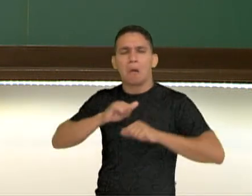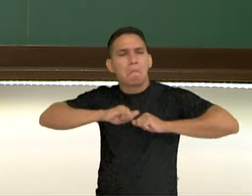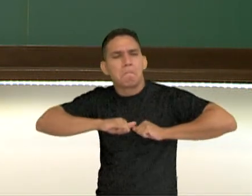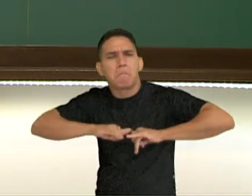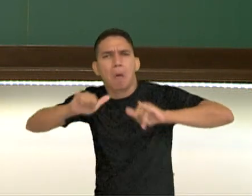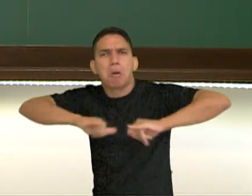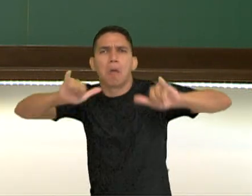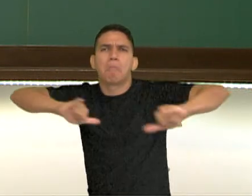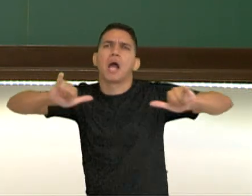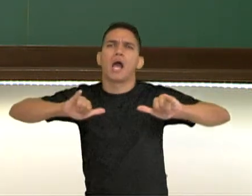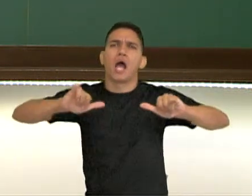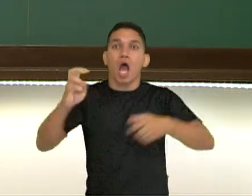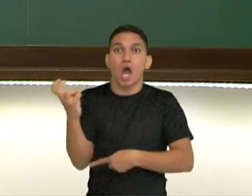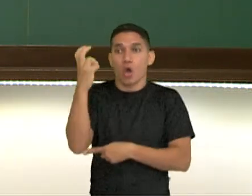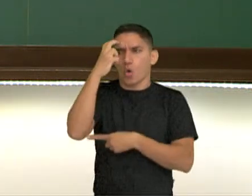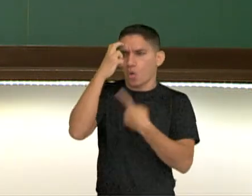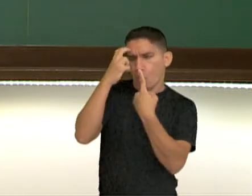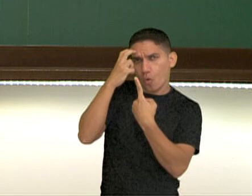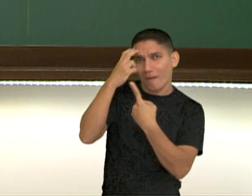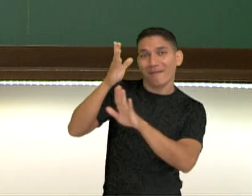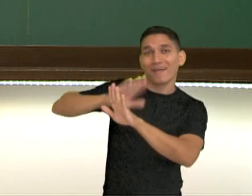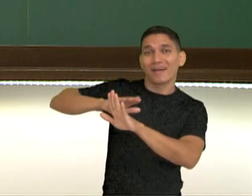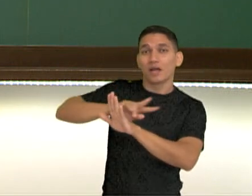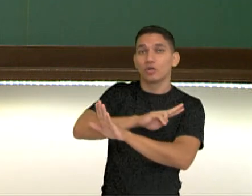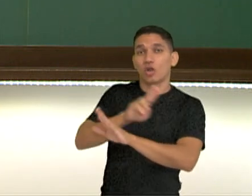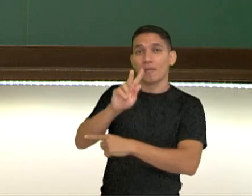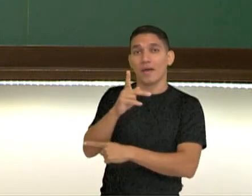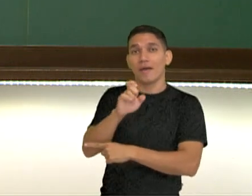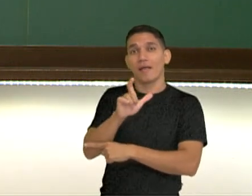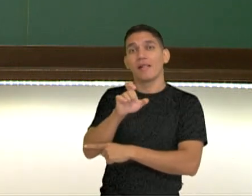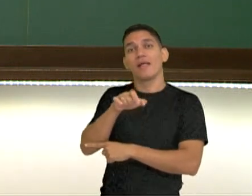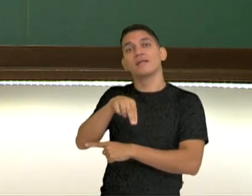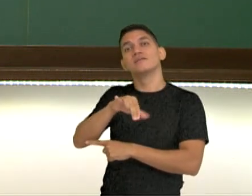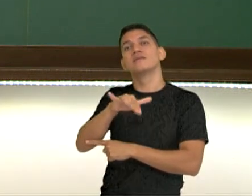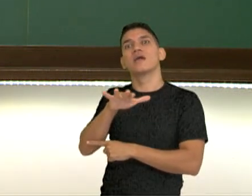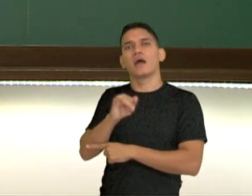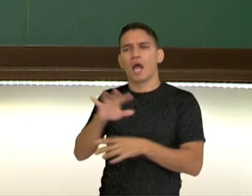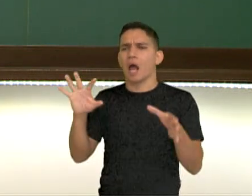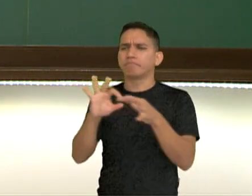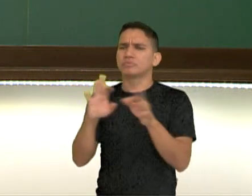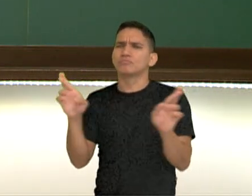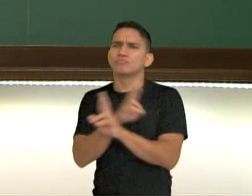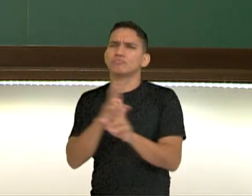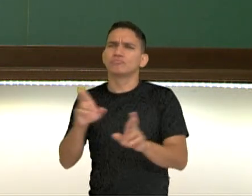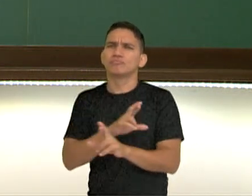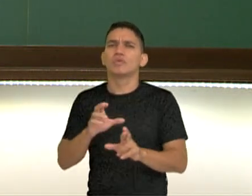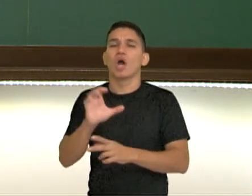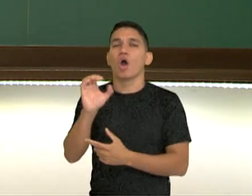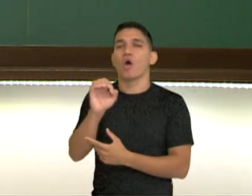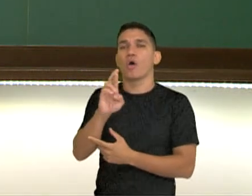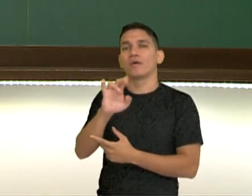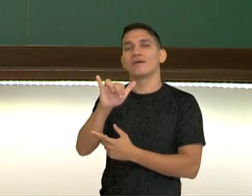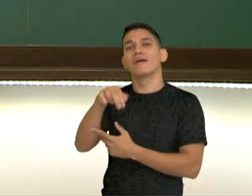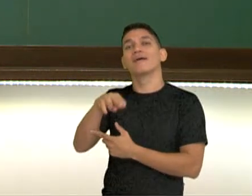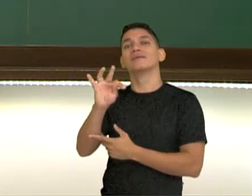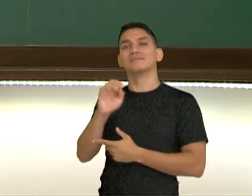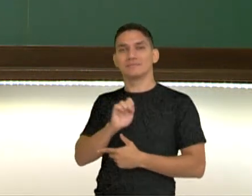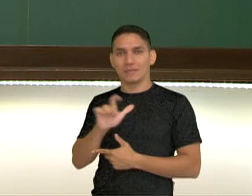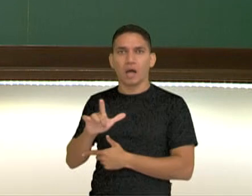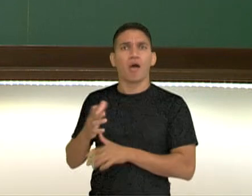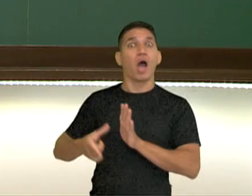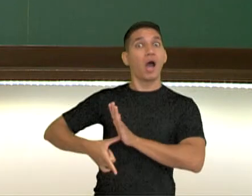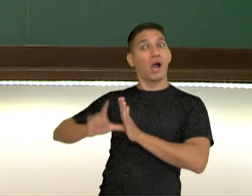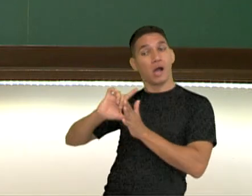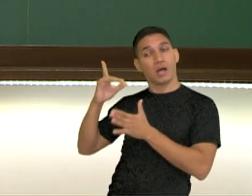de helênica, que é essa cultura grega meio associada com a cultura oriental. Vamos lembrar que antes mesmo do Império de